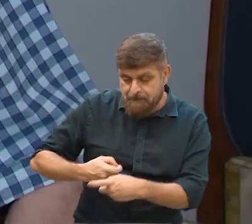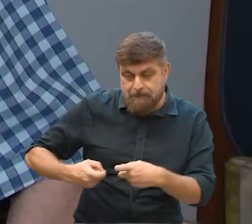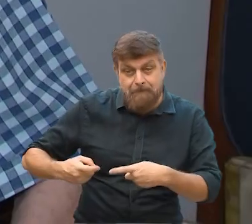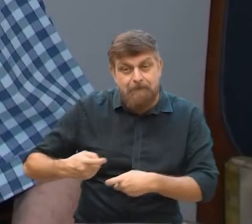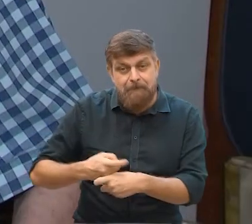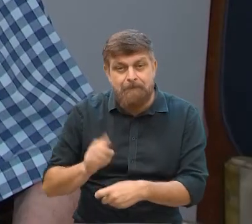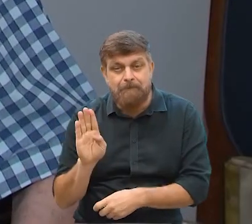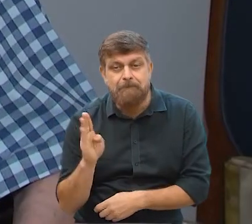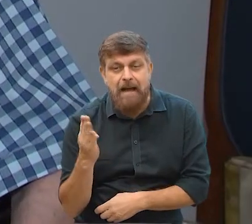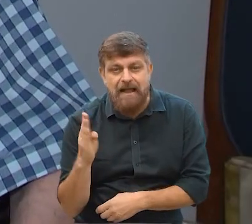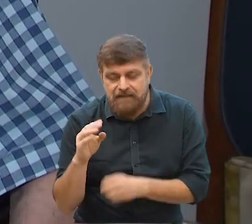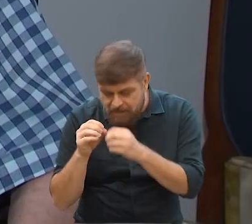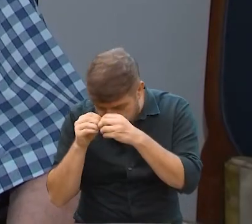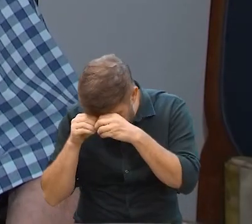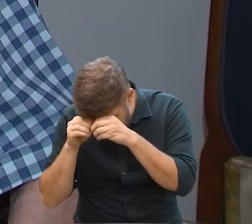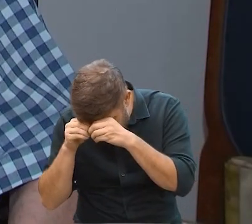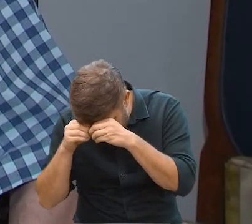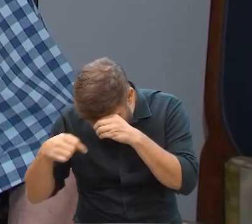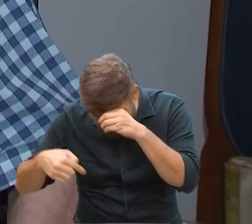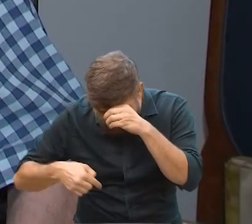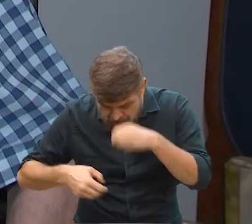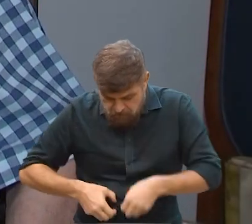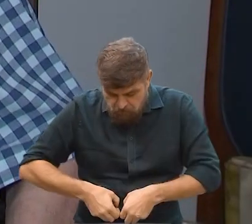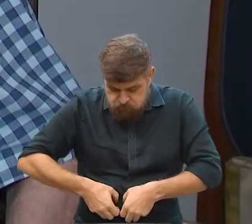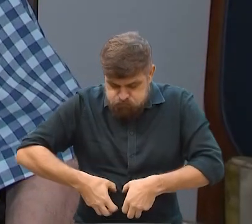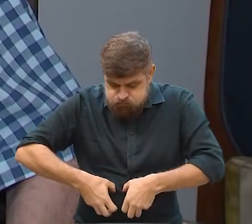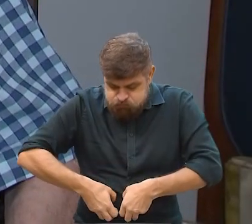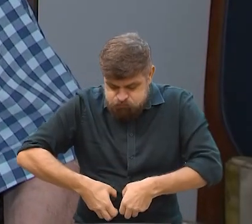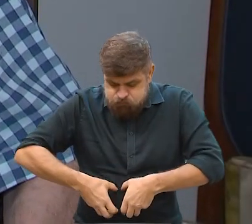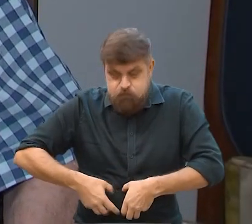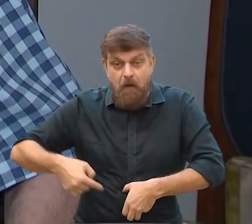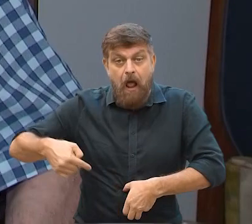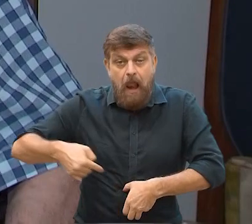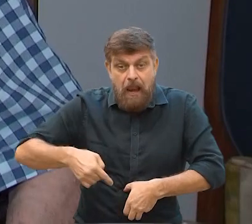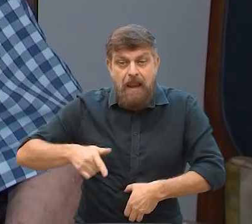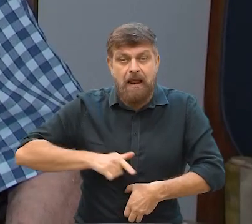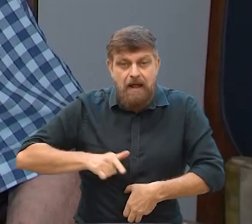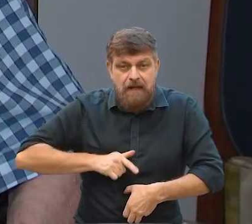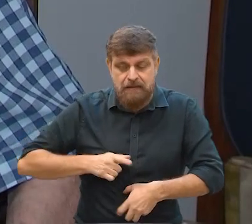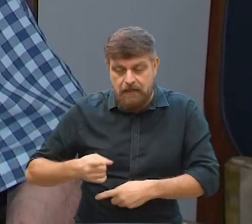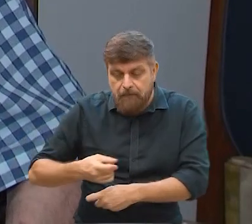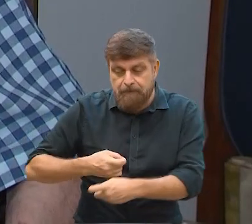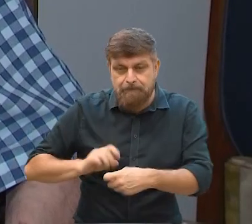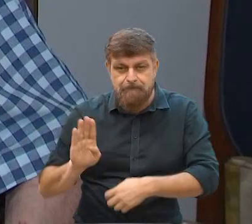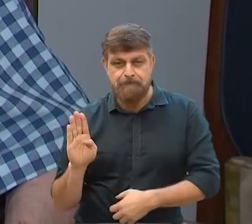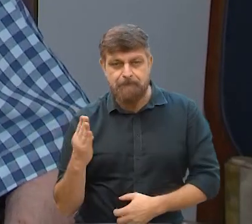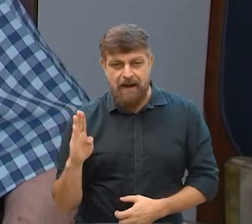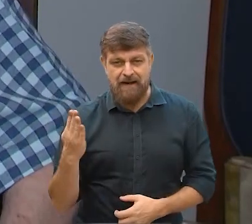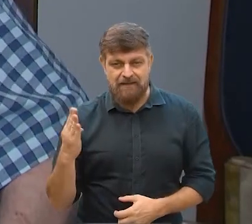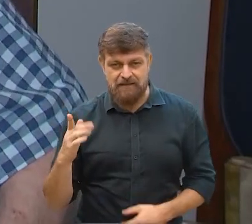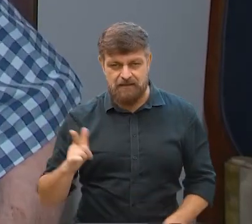grosso. Então, as bactérias são muito importantes, né? Elas até sintetizam